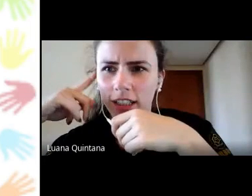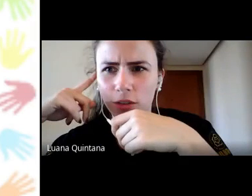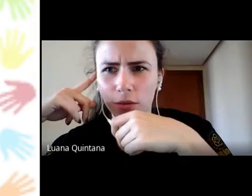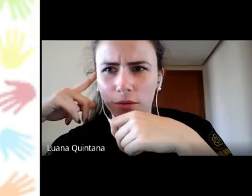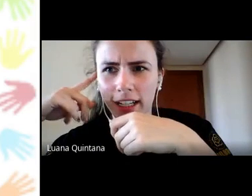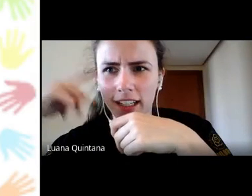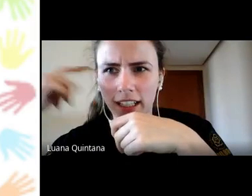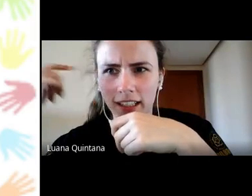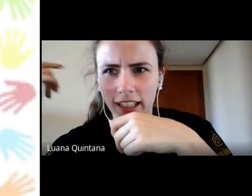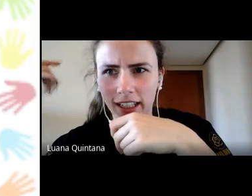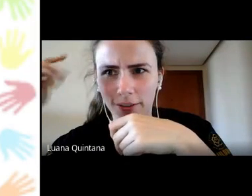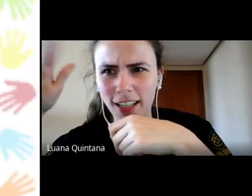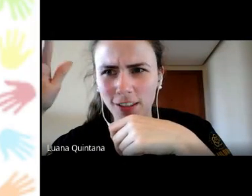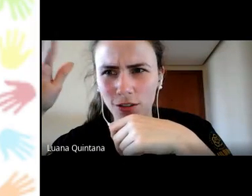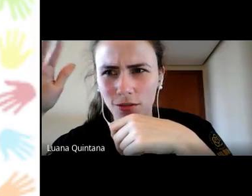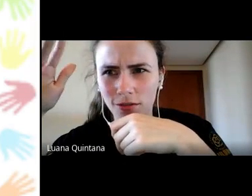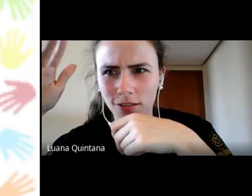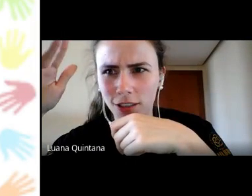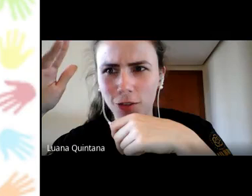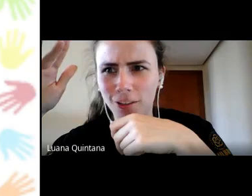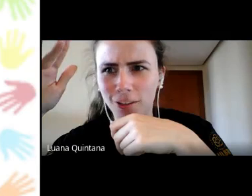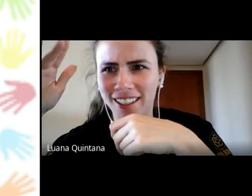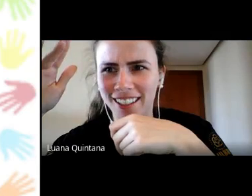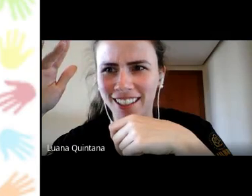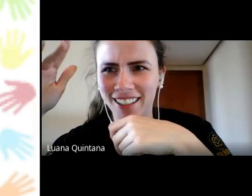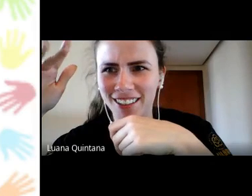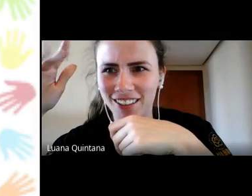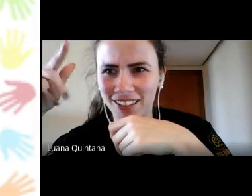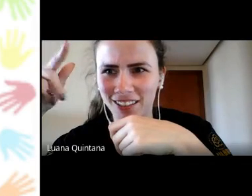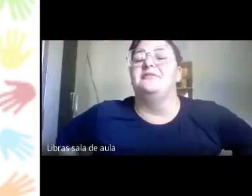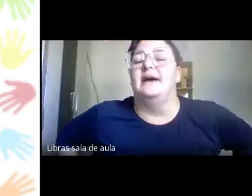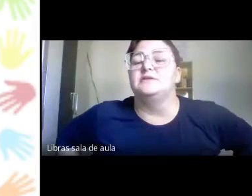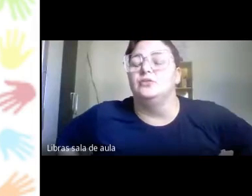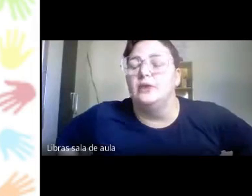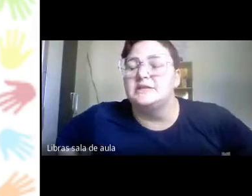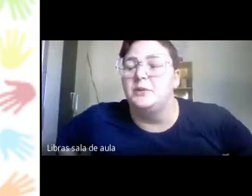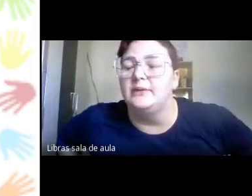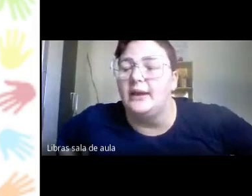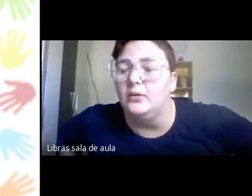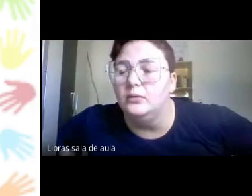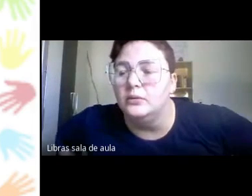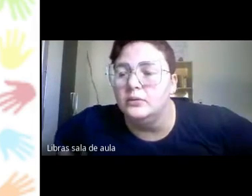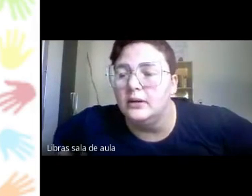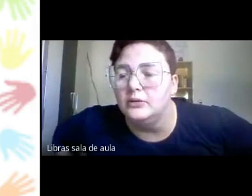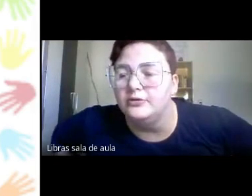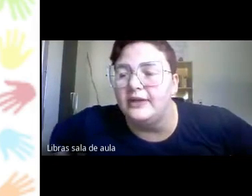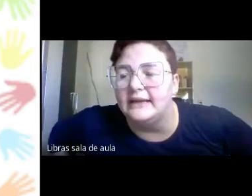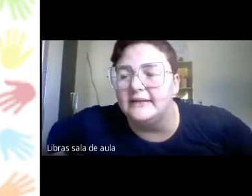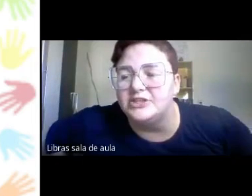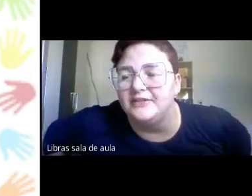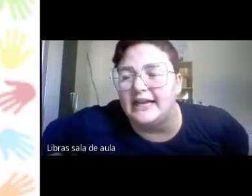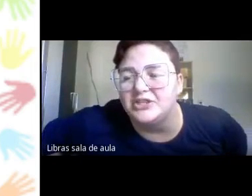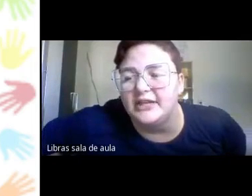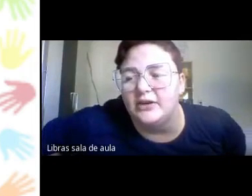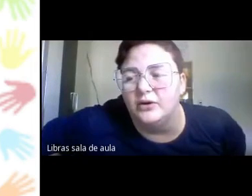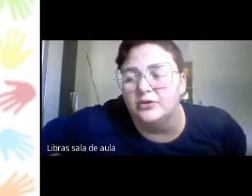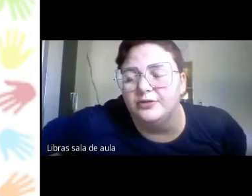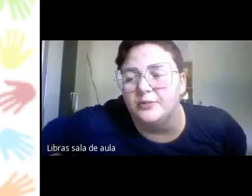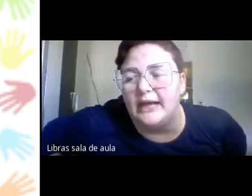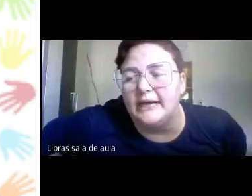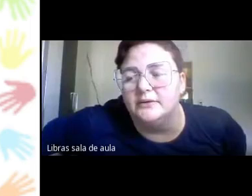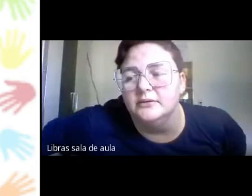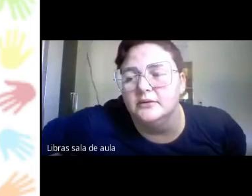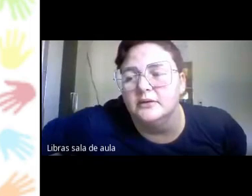no Classroom é fácil? Eu não... É bem fácil. Tu respondeu? Tu fez a atividade anterior